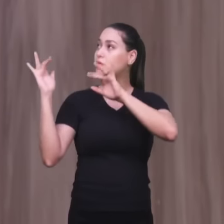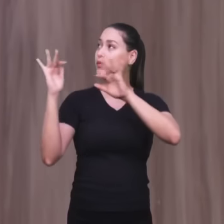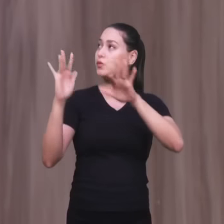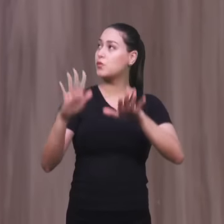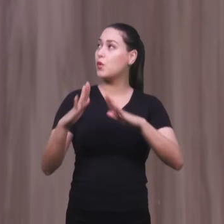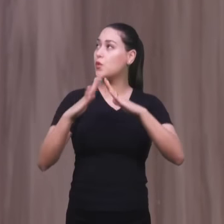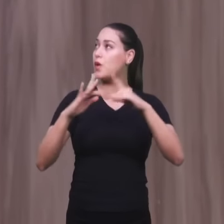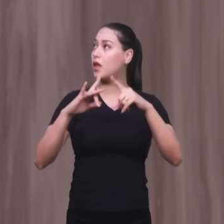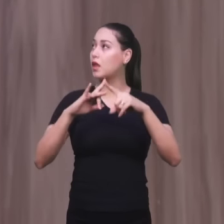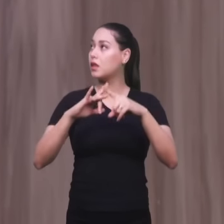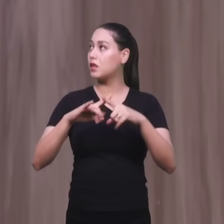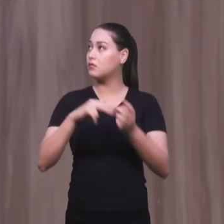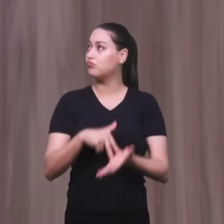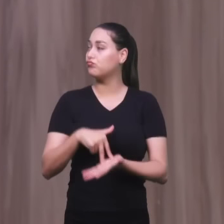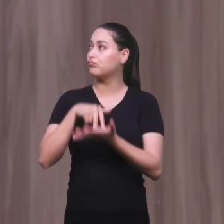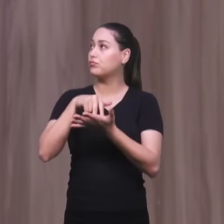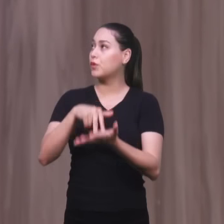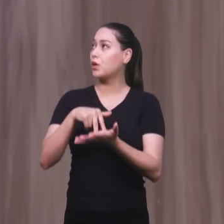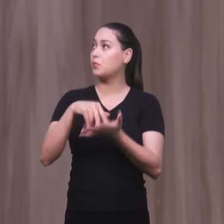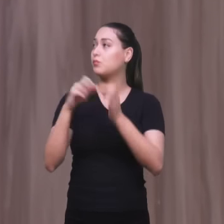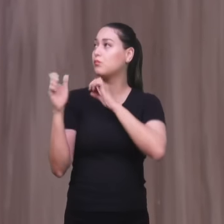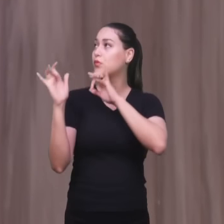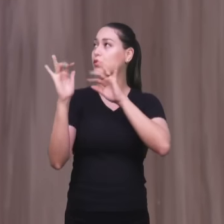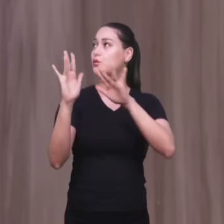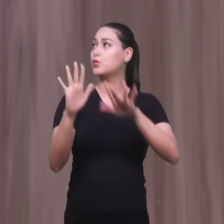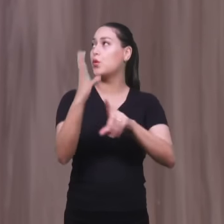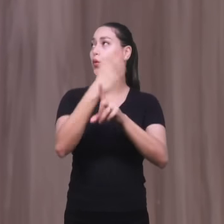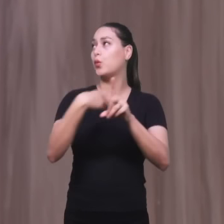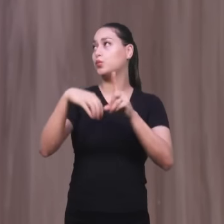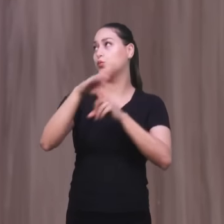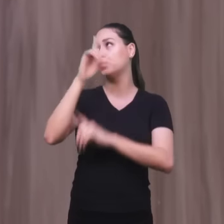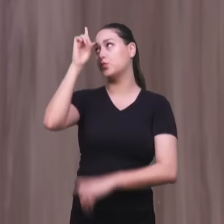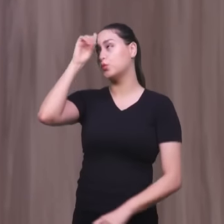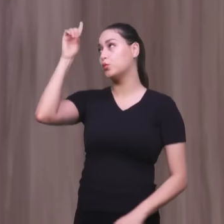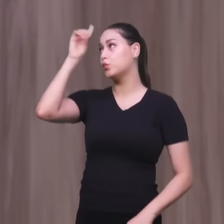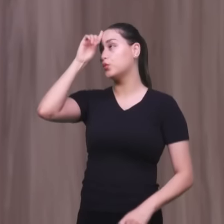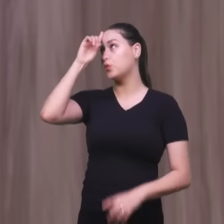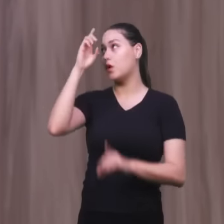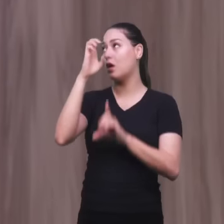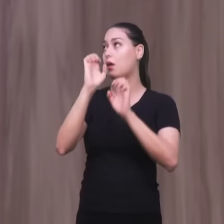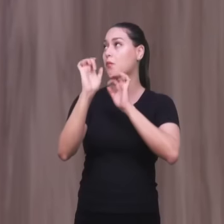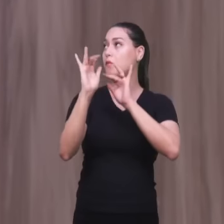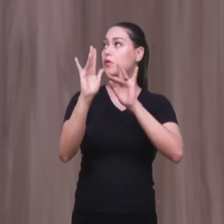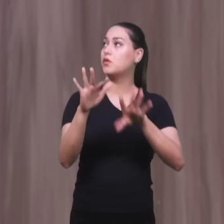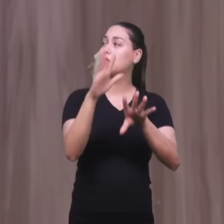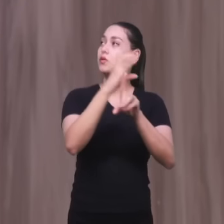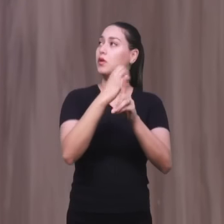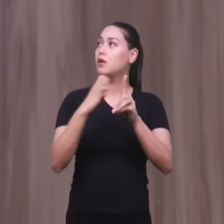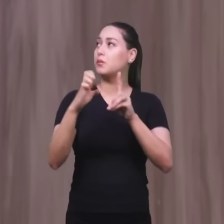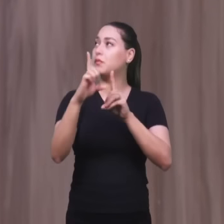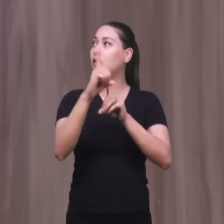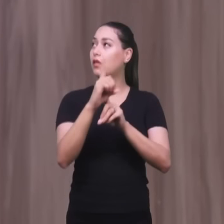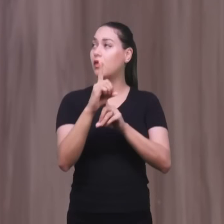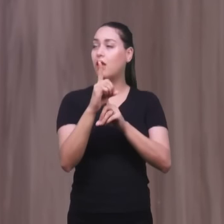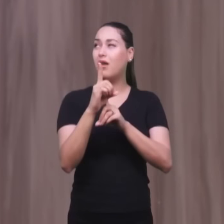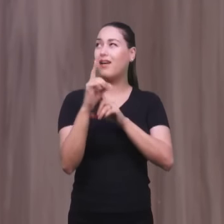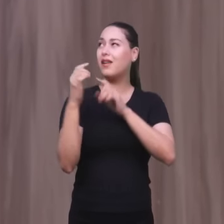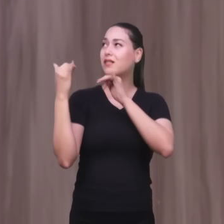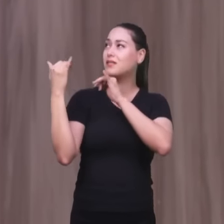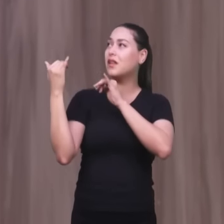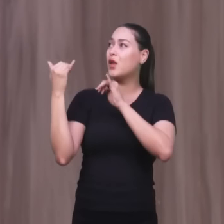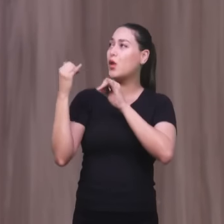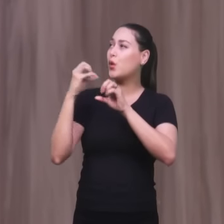Diários Abençoar a escola dominical É aquilo que tem sido falado Que o Senhor possa operar Nos corações Que essa palavra